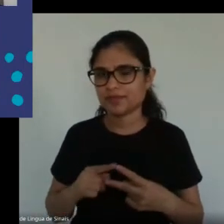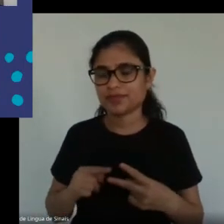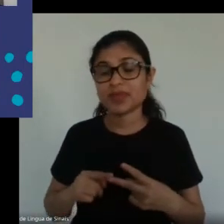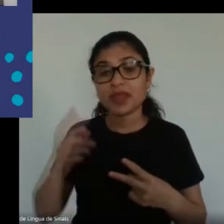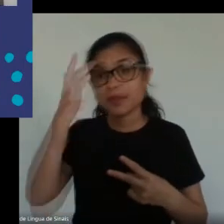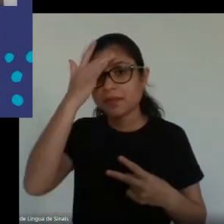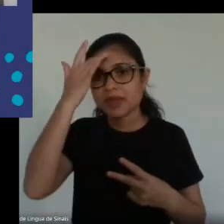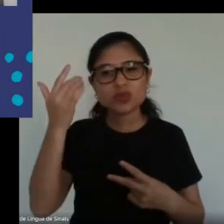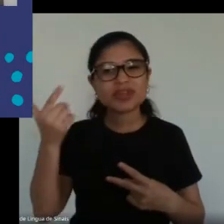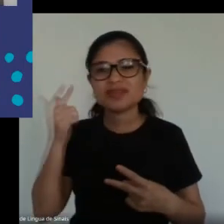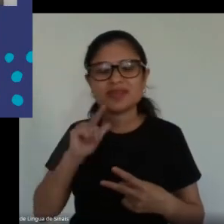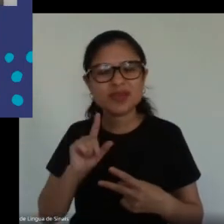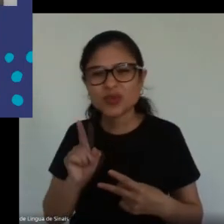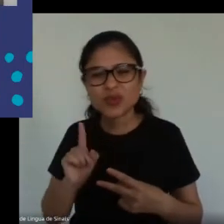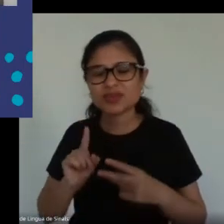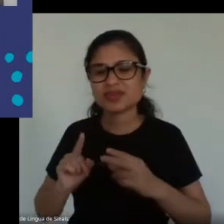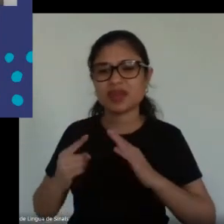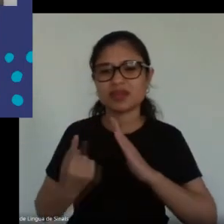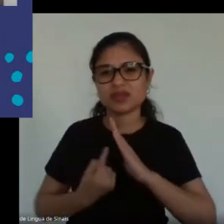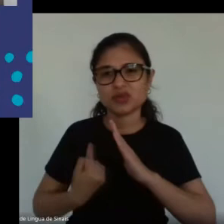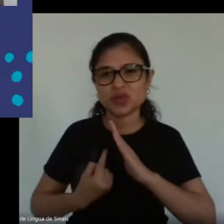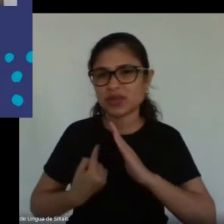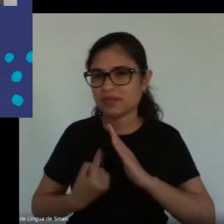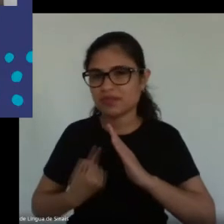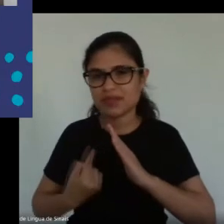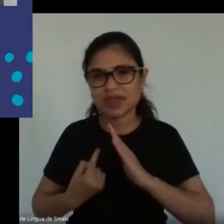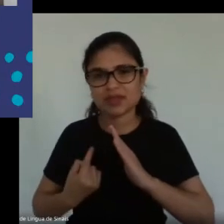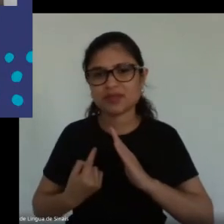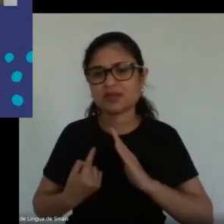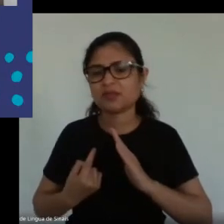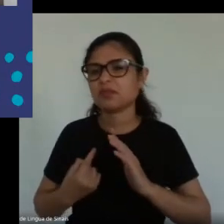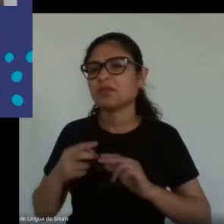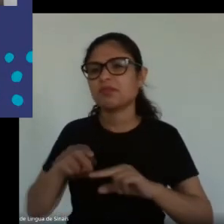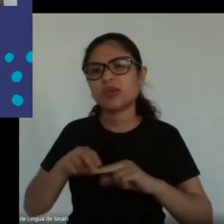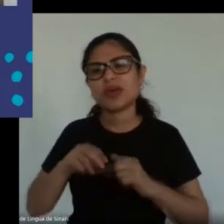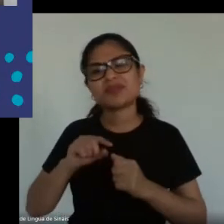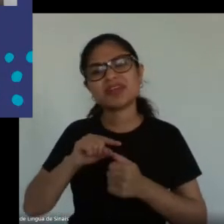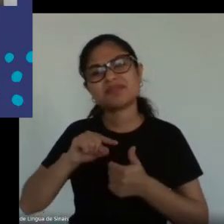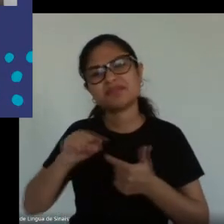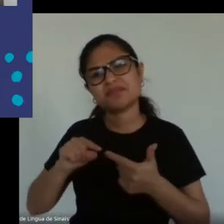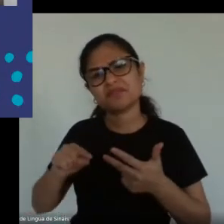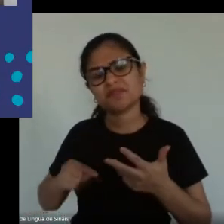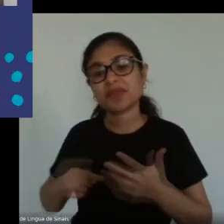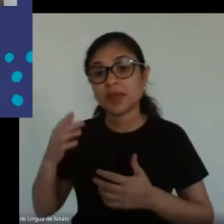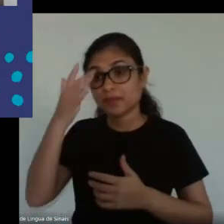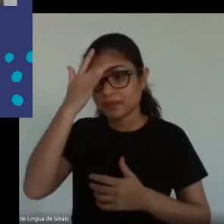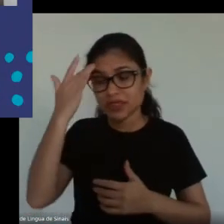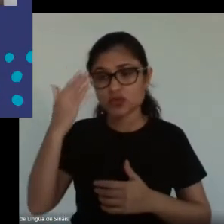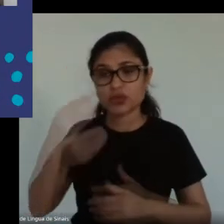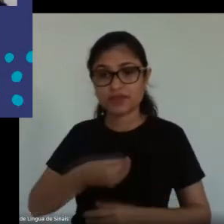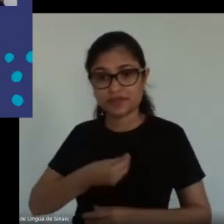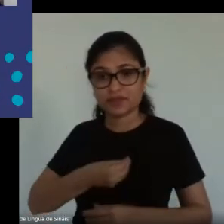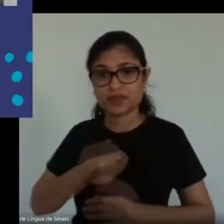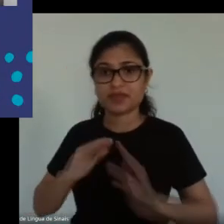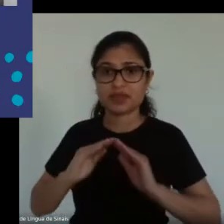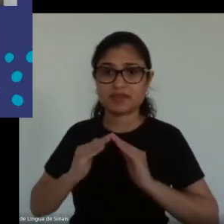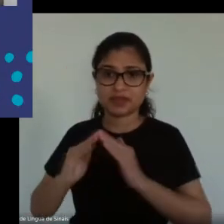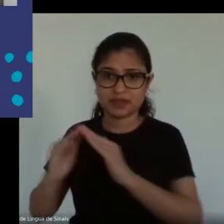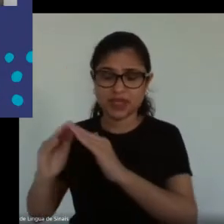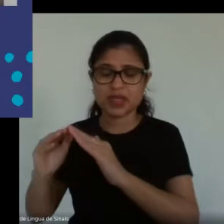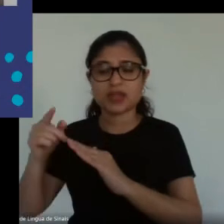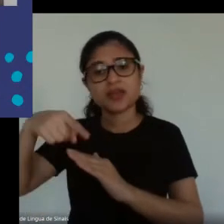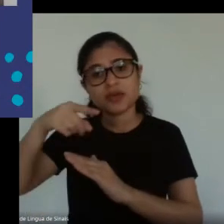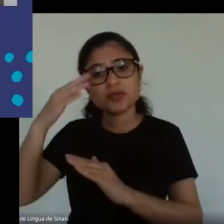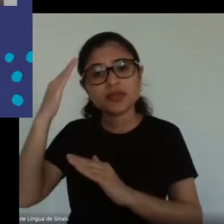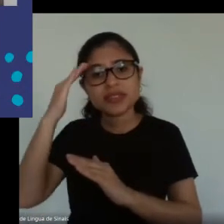conseguindo fazer o isolamento social por diversos motivos. Quem mora em favela, vocês devem saber